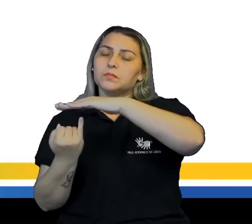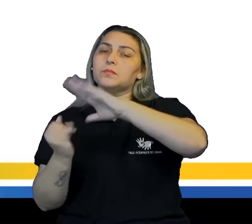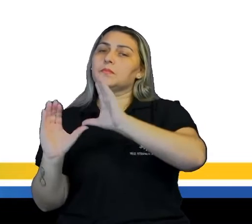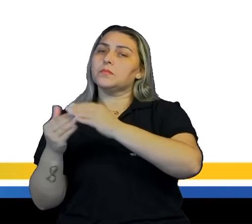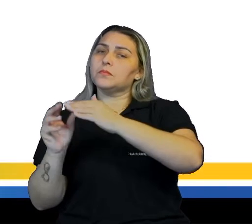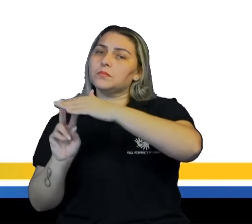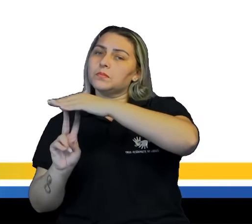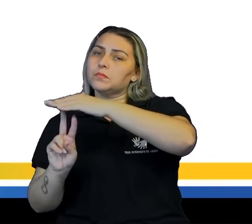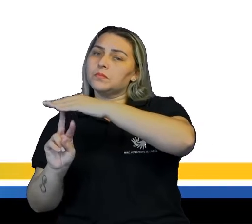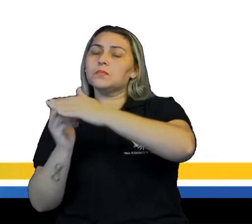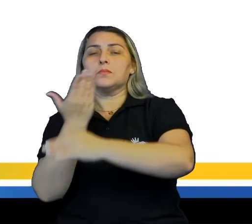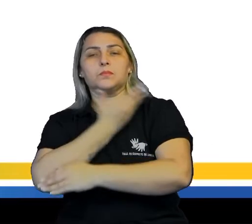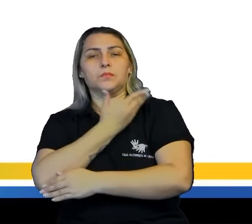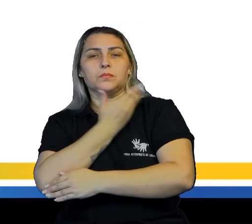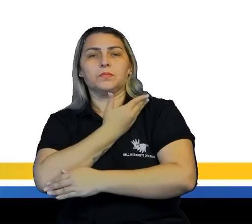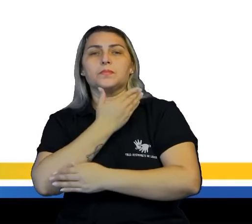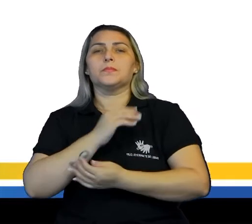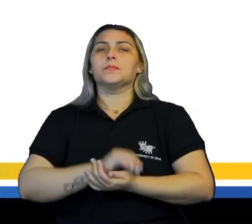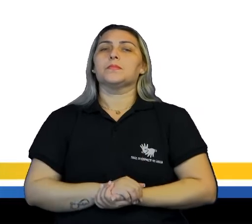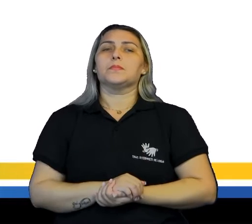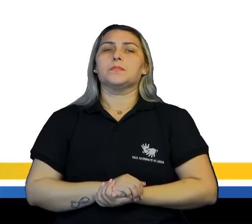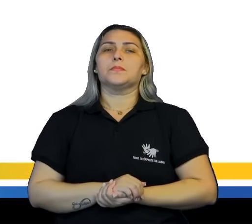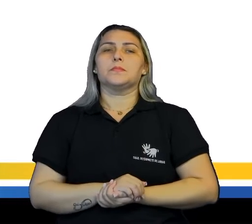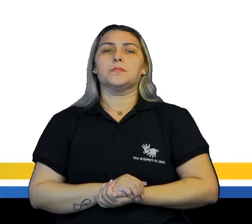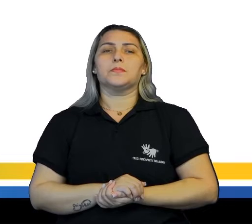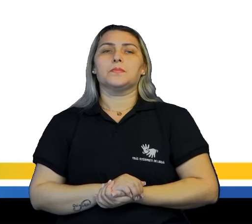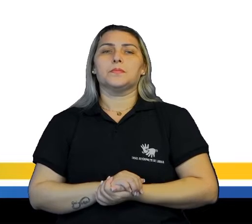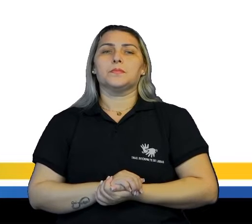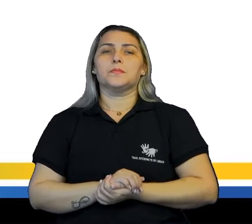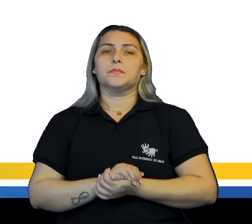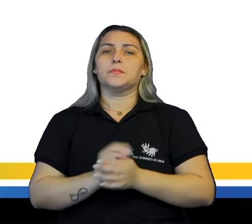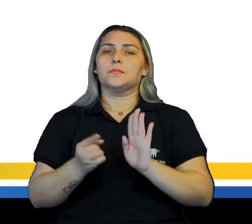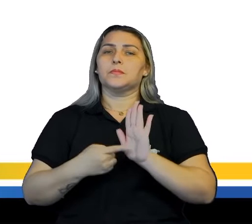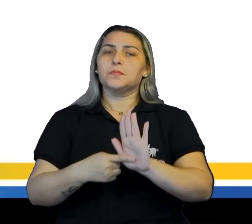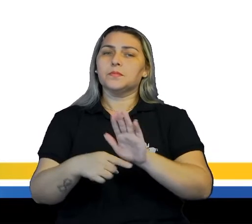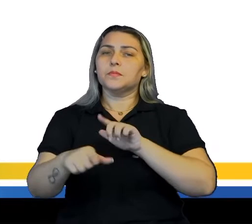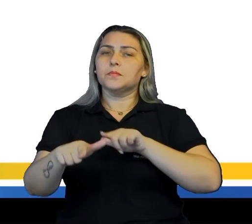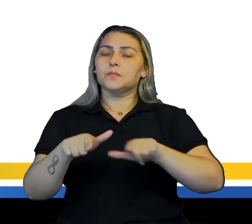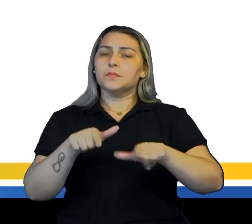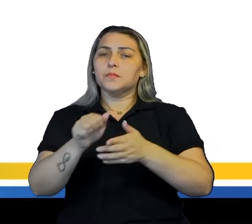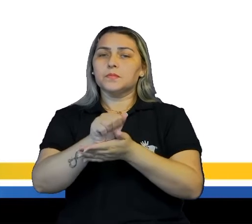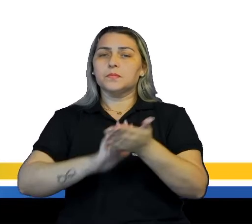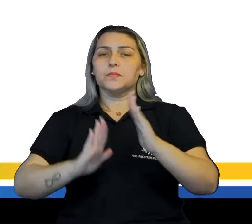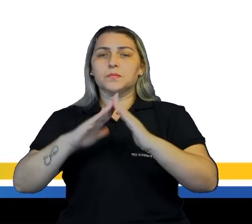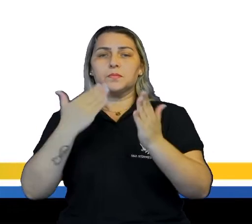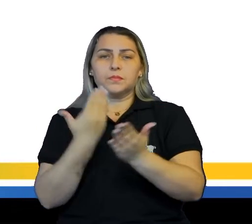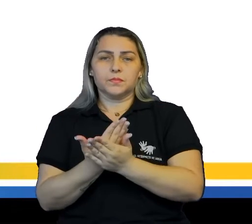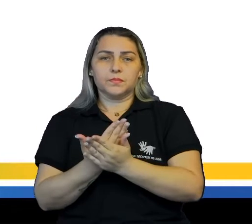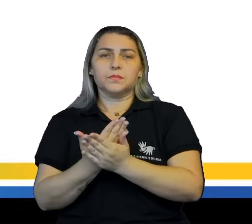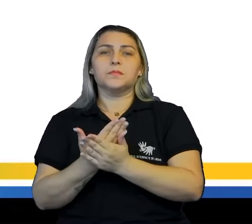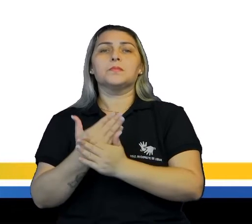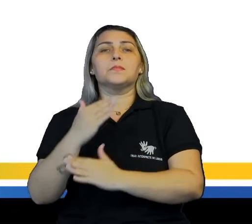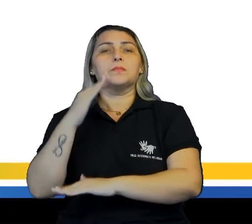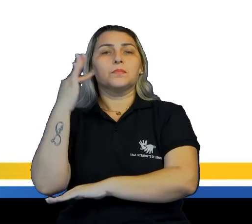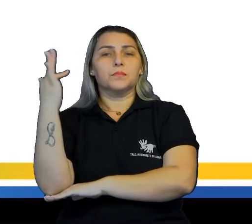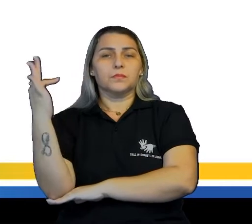entre amigos, a linguagem informal. Apresentando o trabalho na escola, a linguagem formal ou